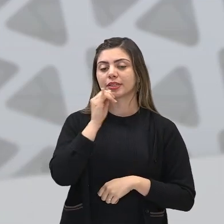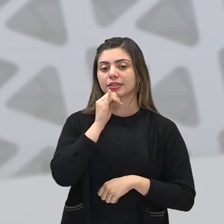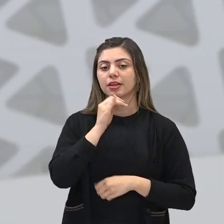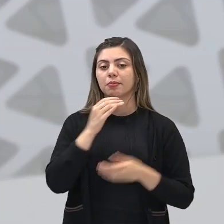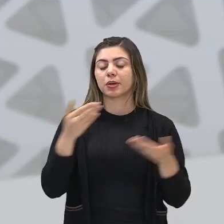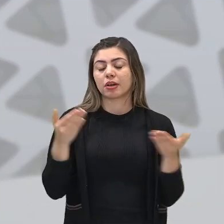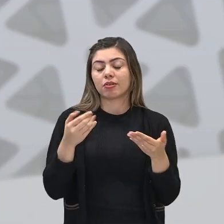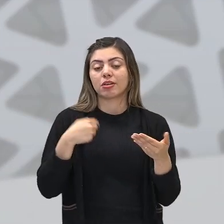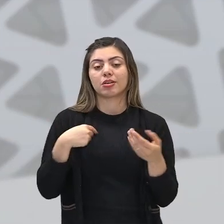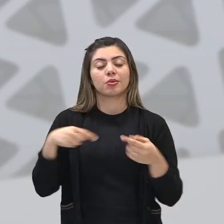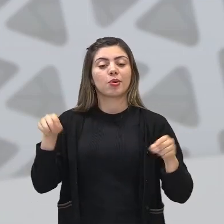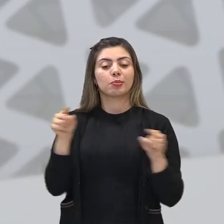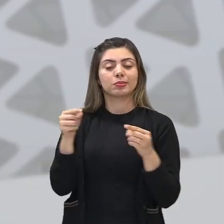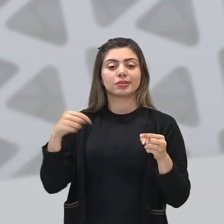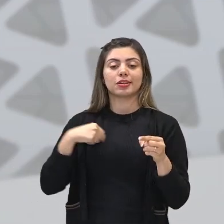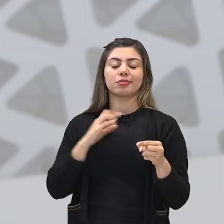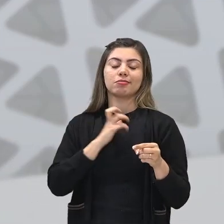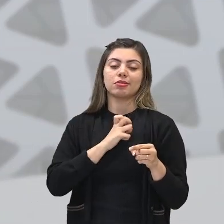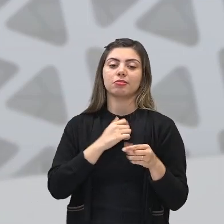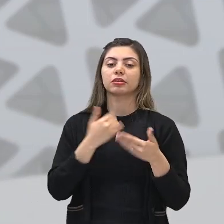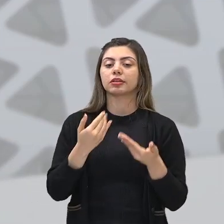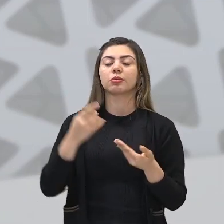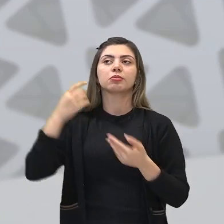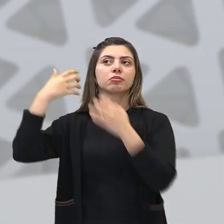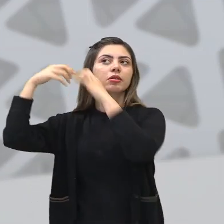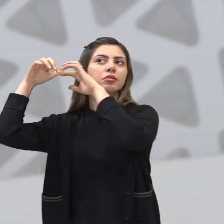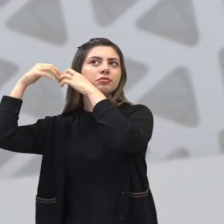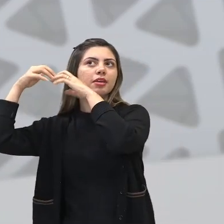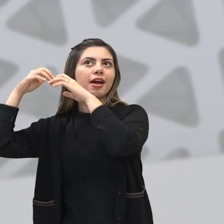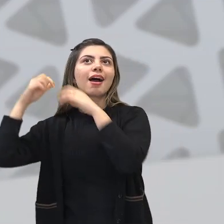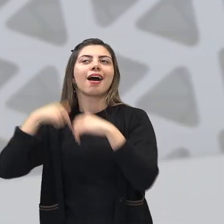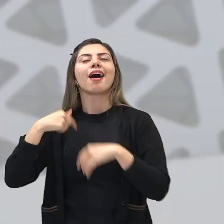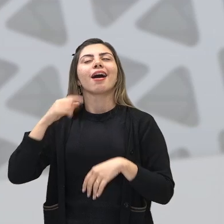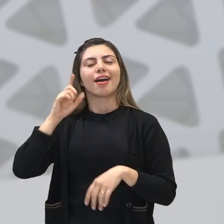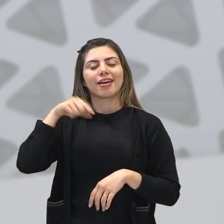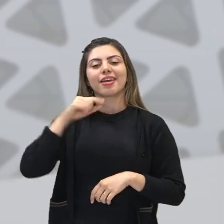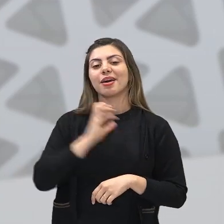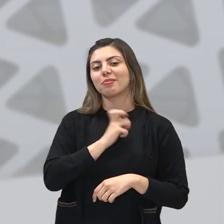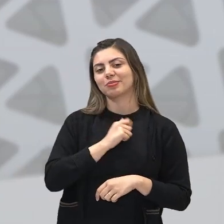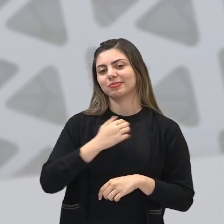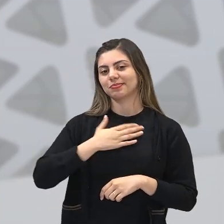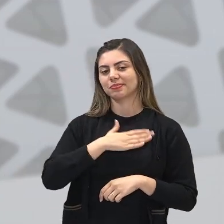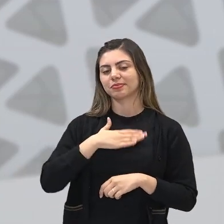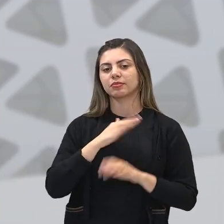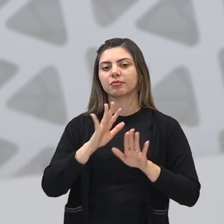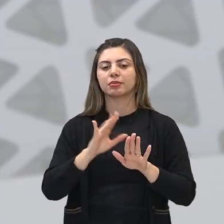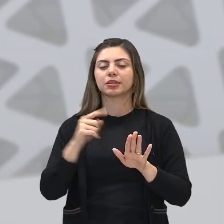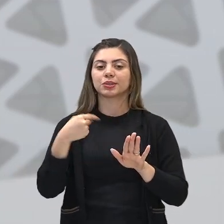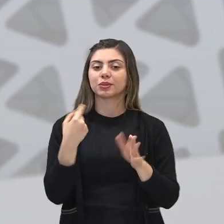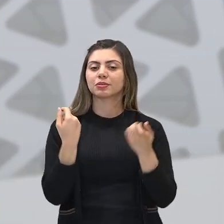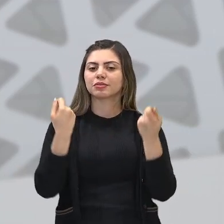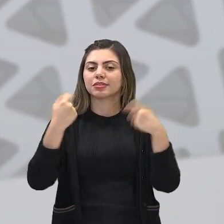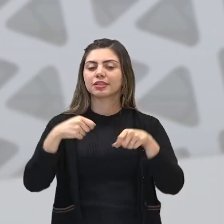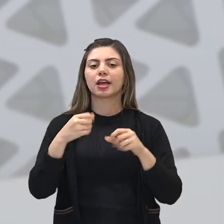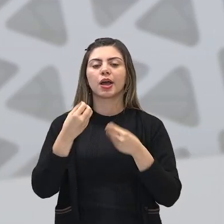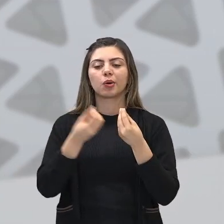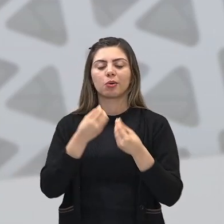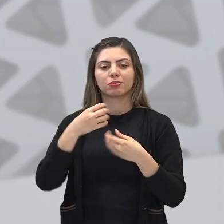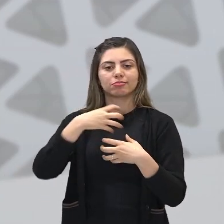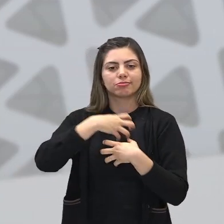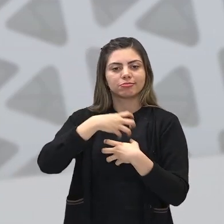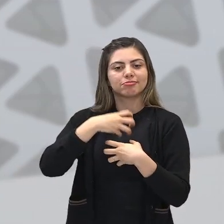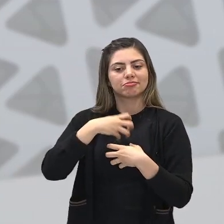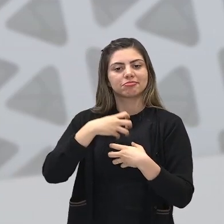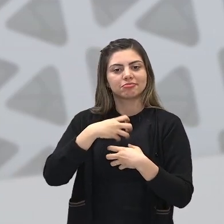estava ouvindo aqui a minha música e o meu cérebro interpretou: ah, é a minha música favorita. E nós podemos responder esses